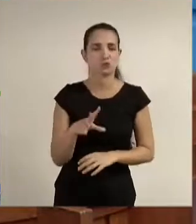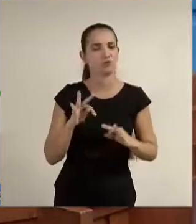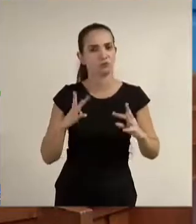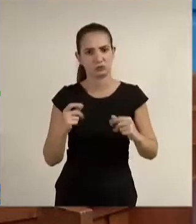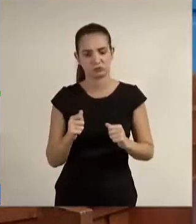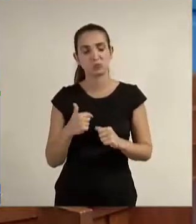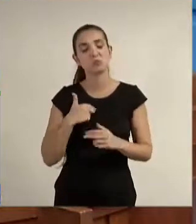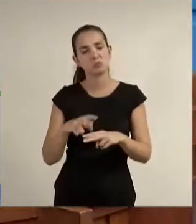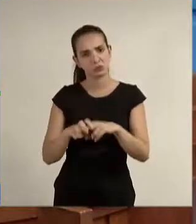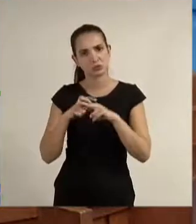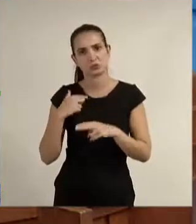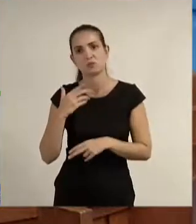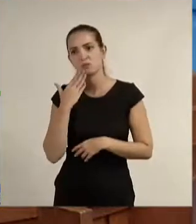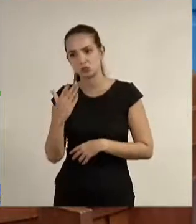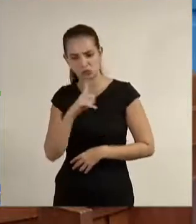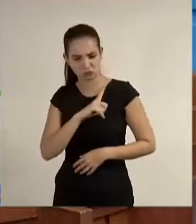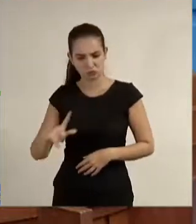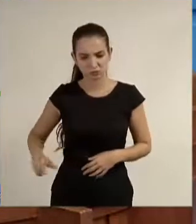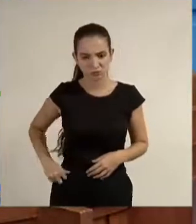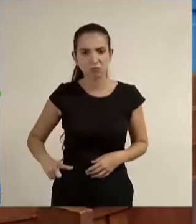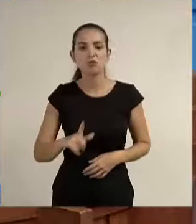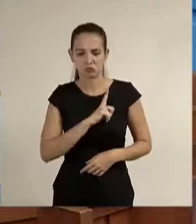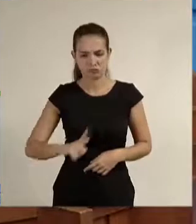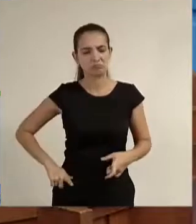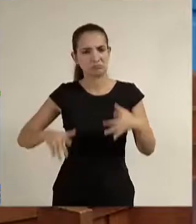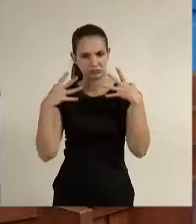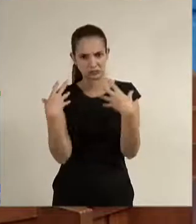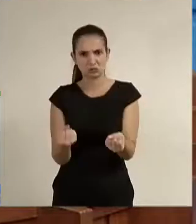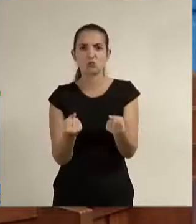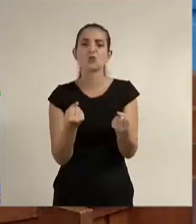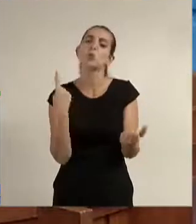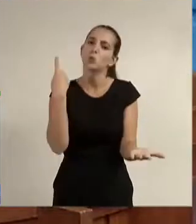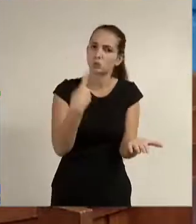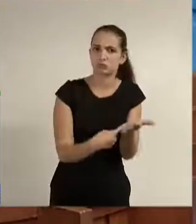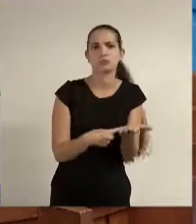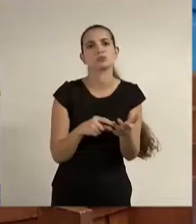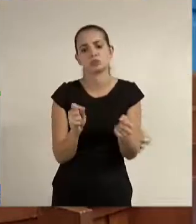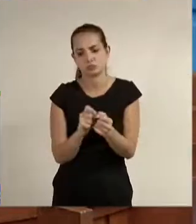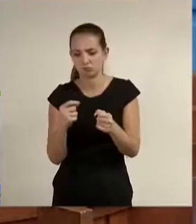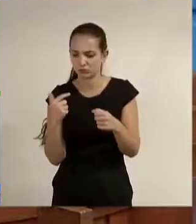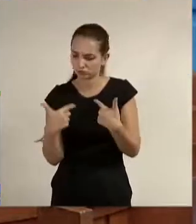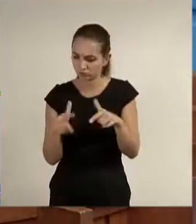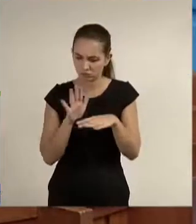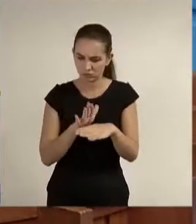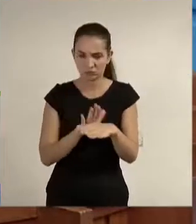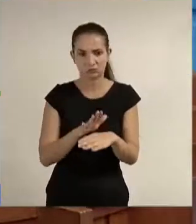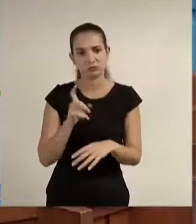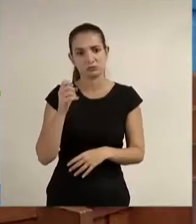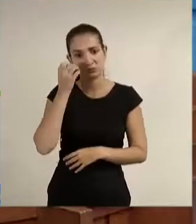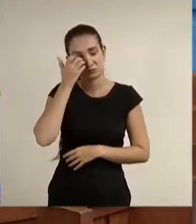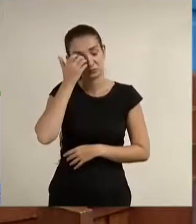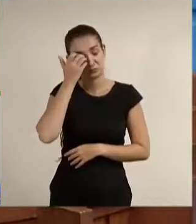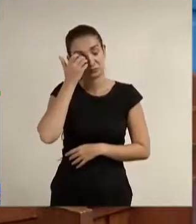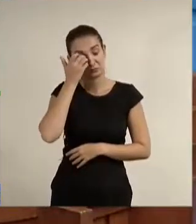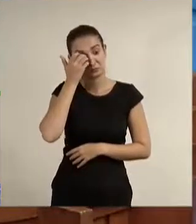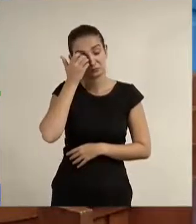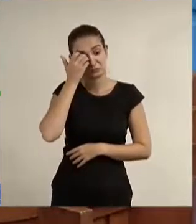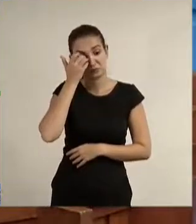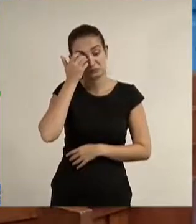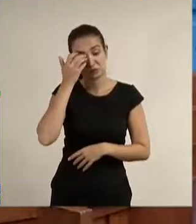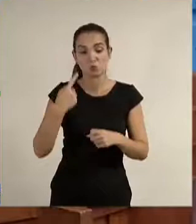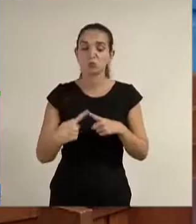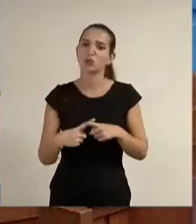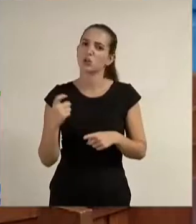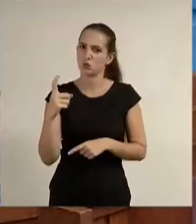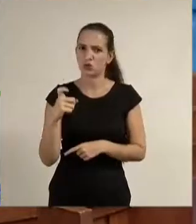ele acolheu muito bem e fez o compromisso de realizar isso, entendendo que Dourados tem uma importância